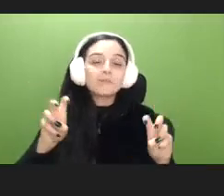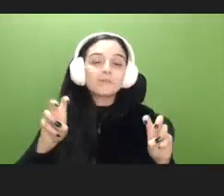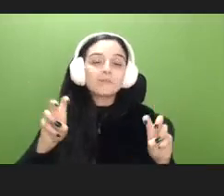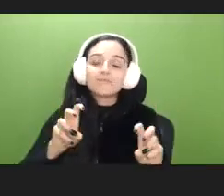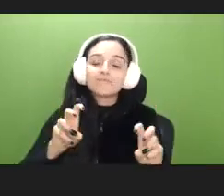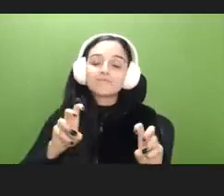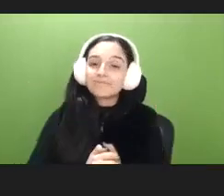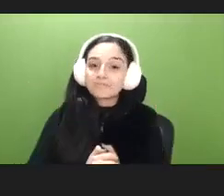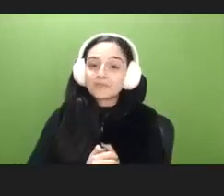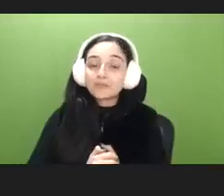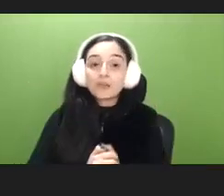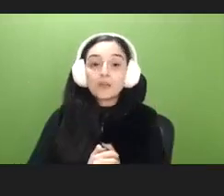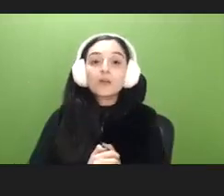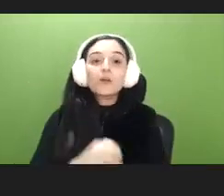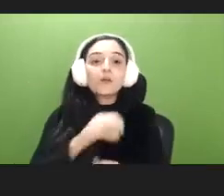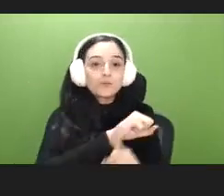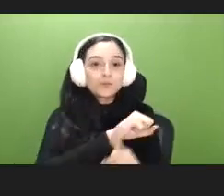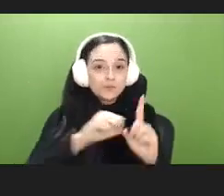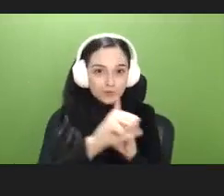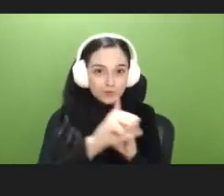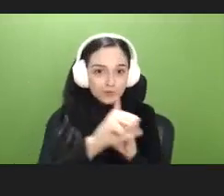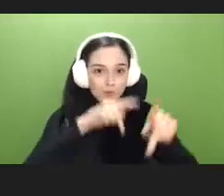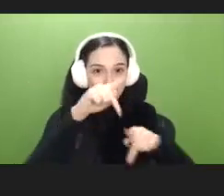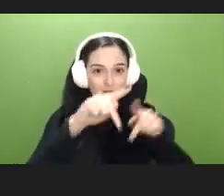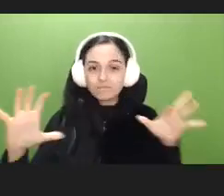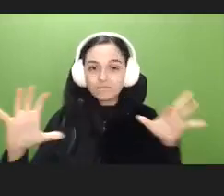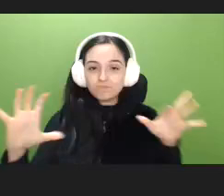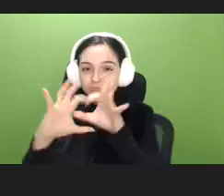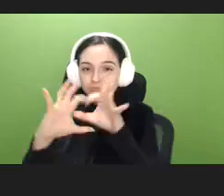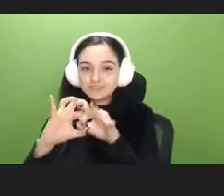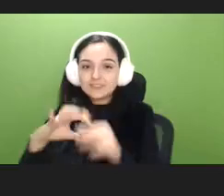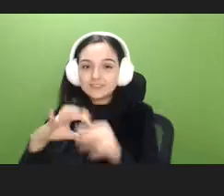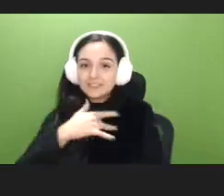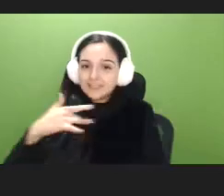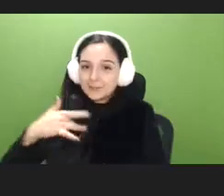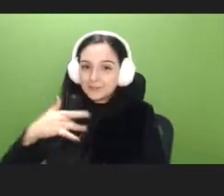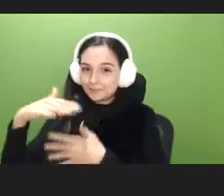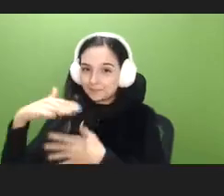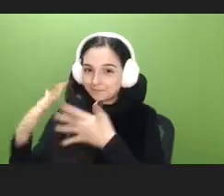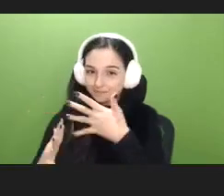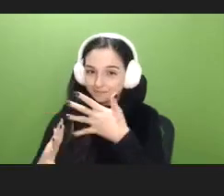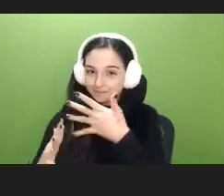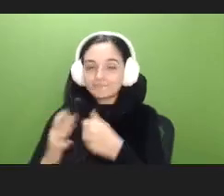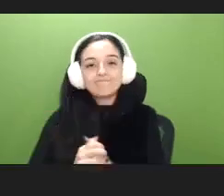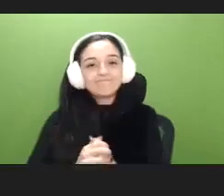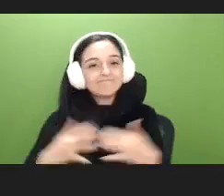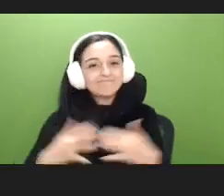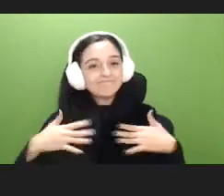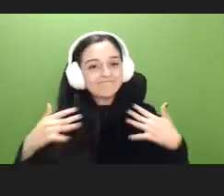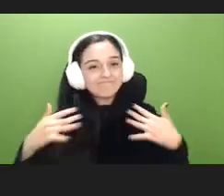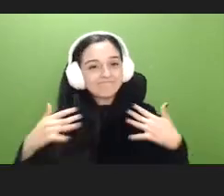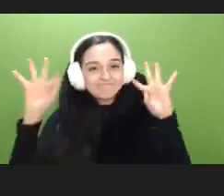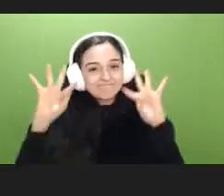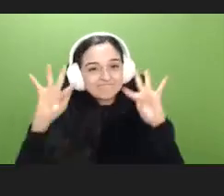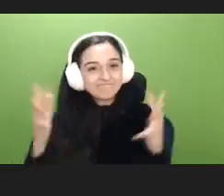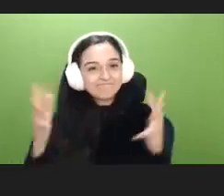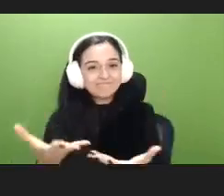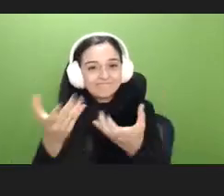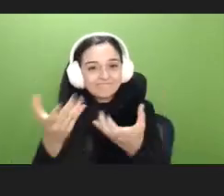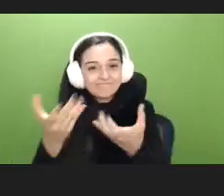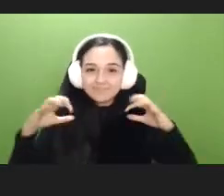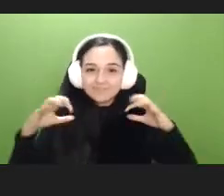a população à saúde em Libras. É uma grande alegria receber cada um de vocês para este momento de